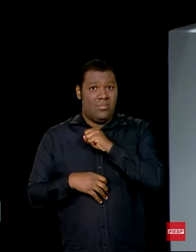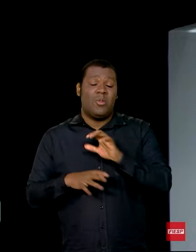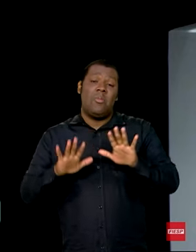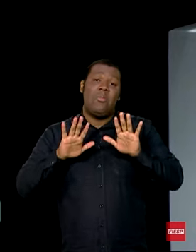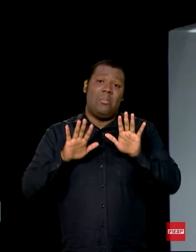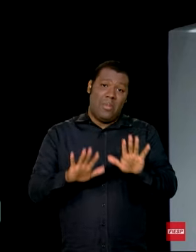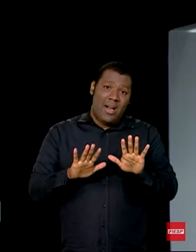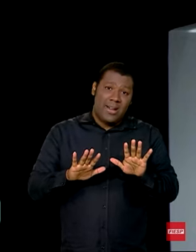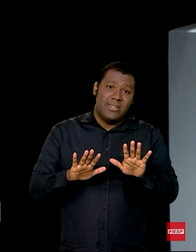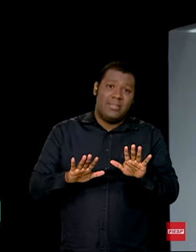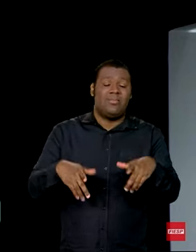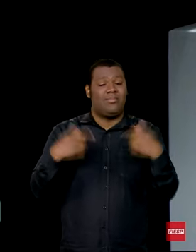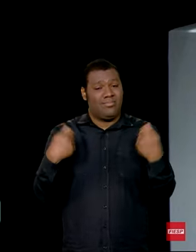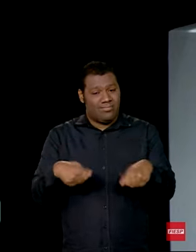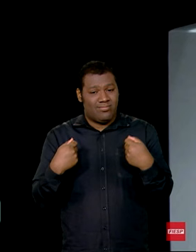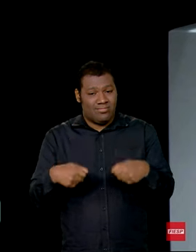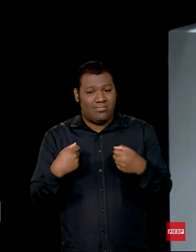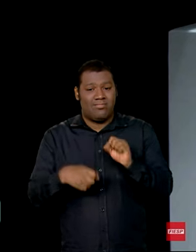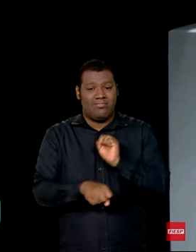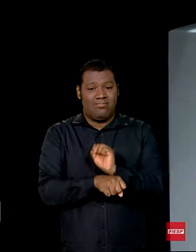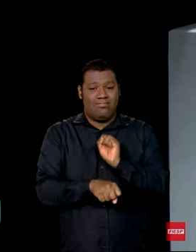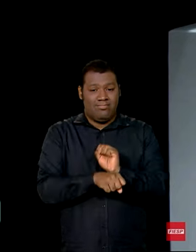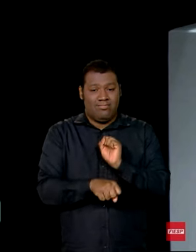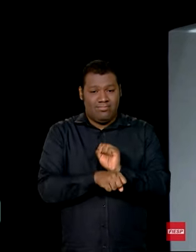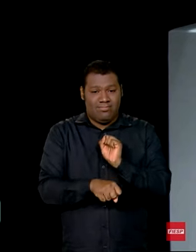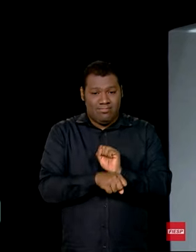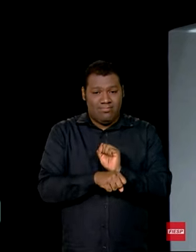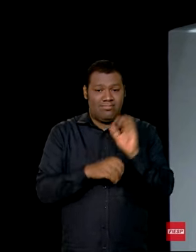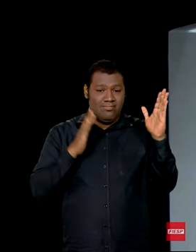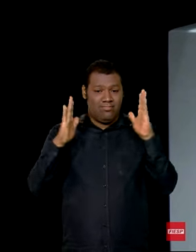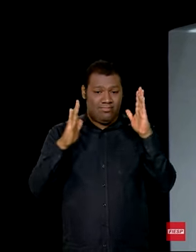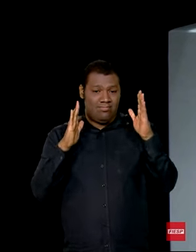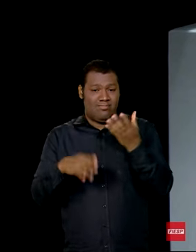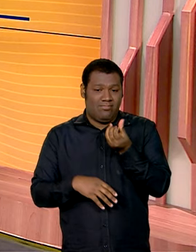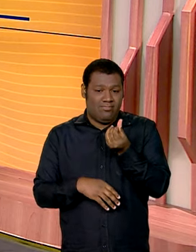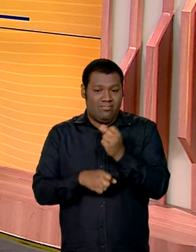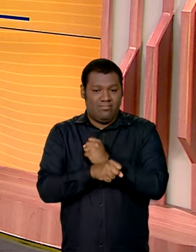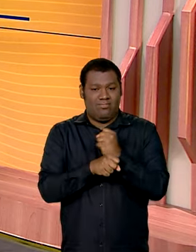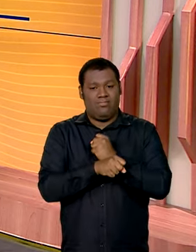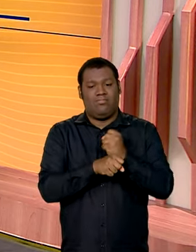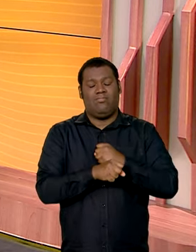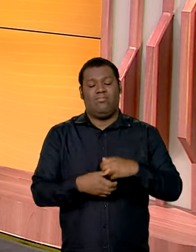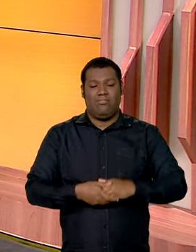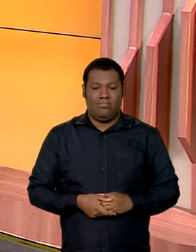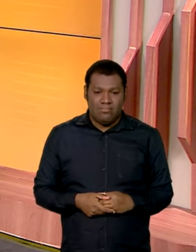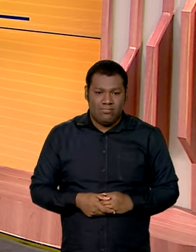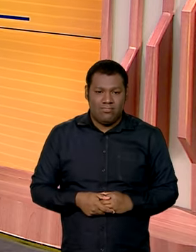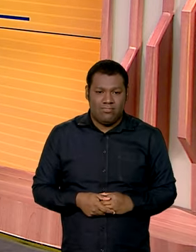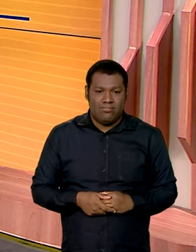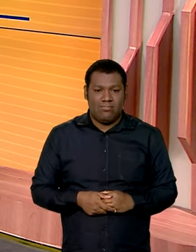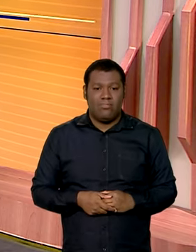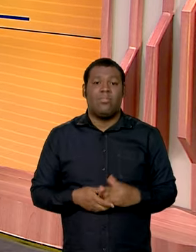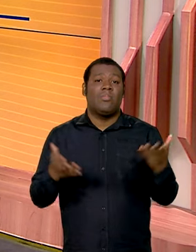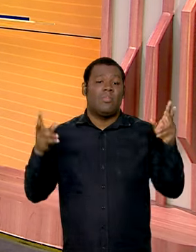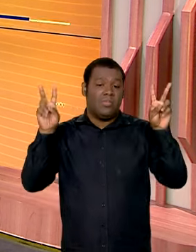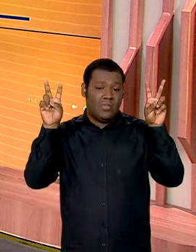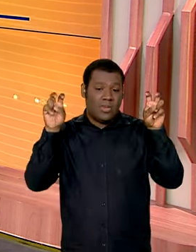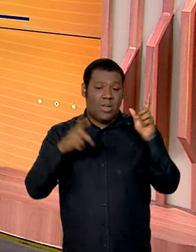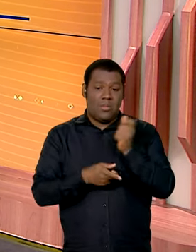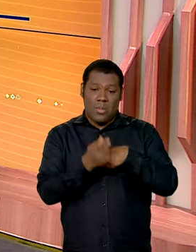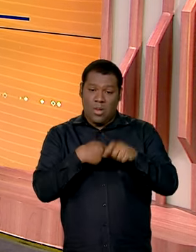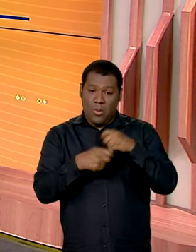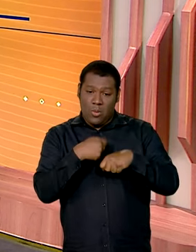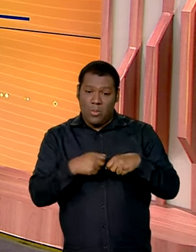seja feito ainda que em 6 anos do que não ocorrer. E ainda sobre economia, a